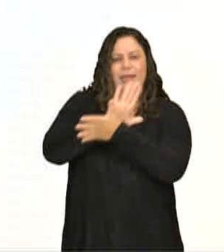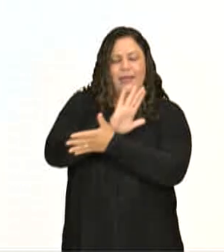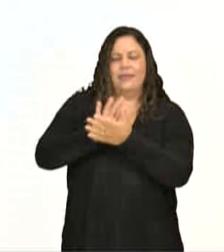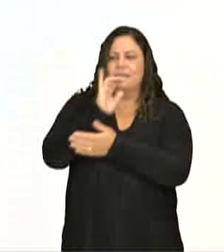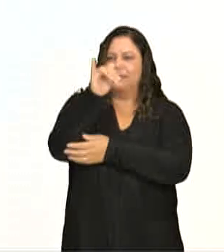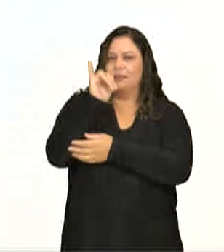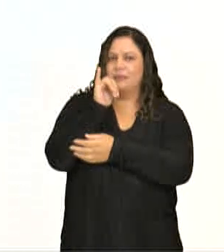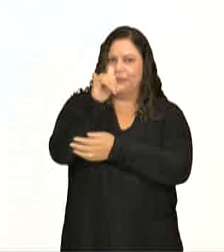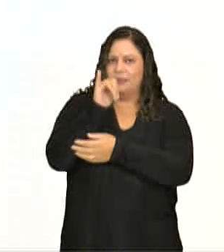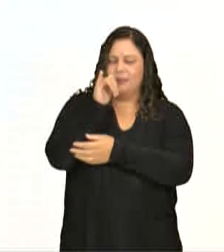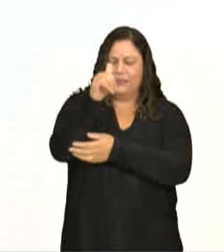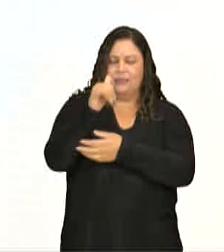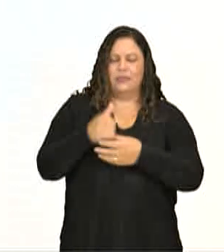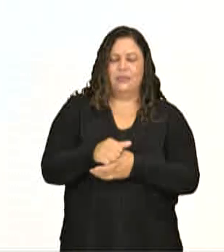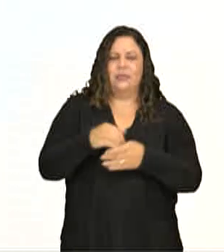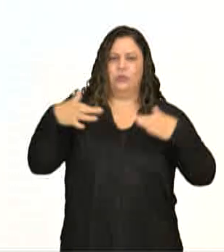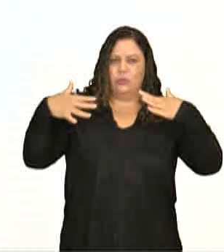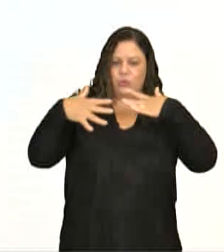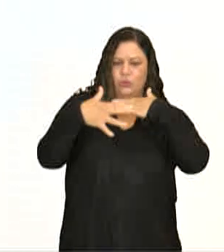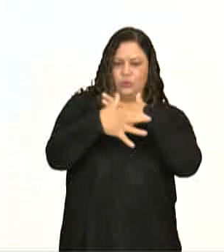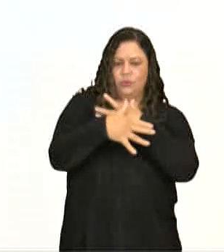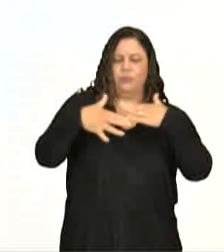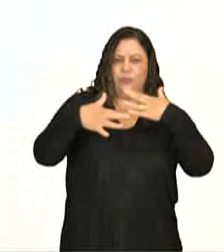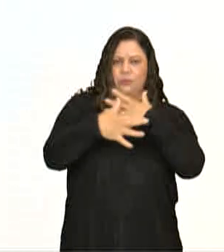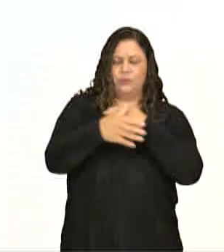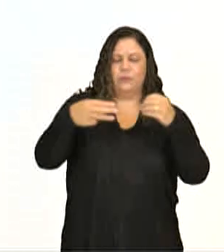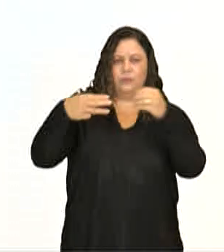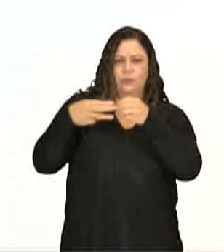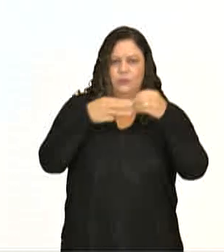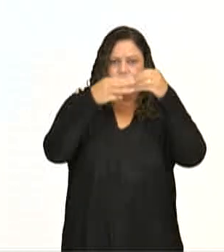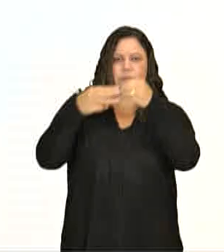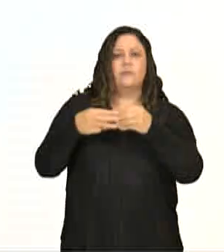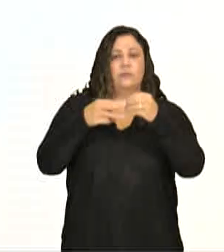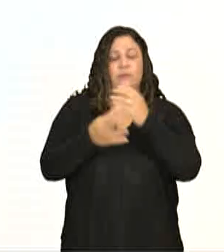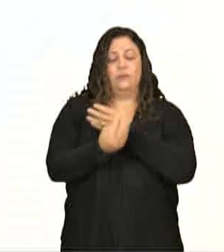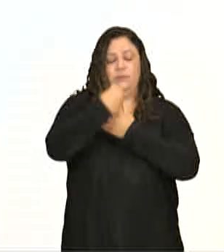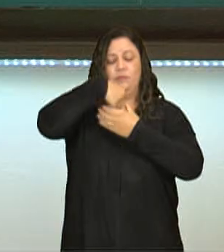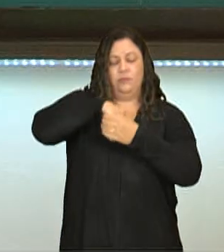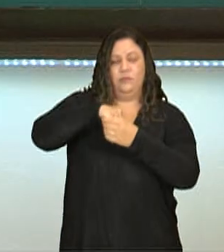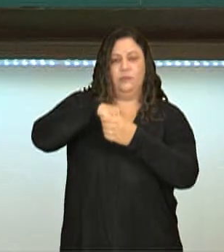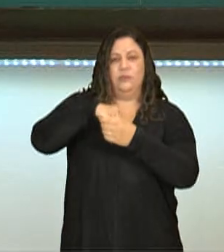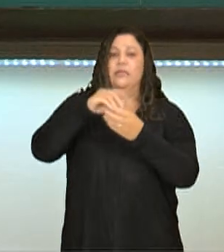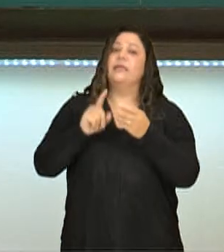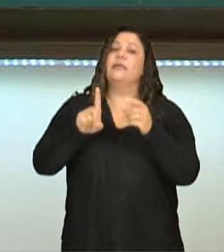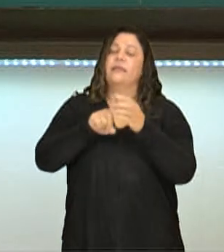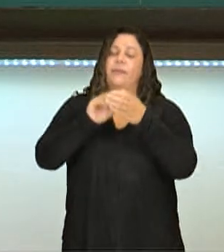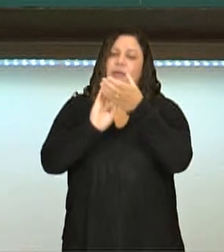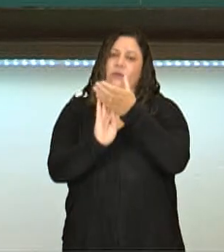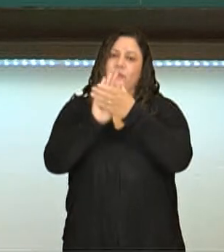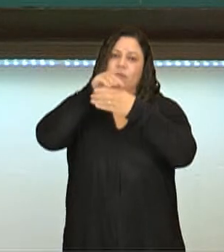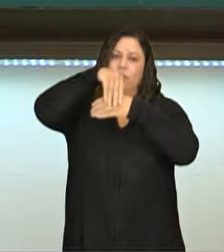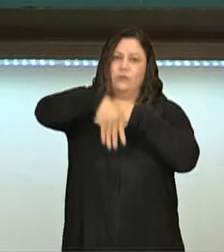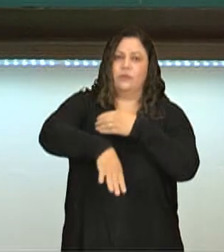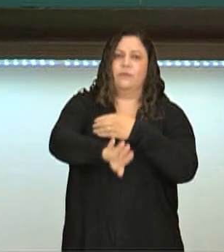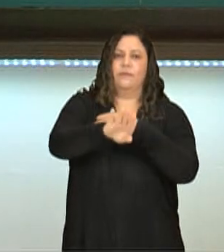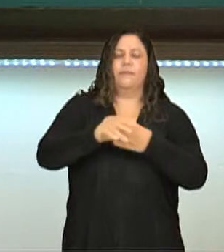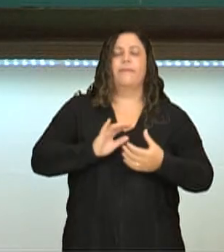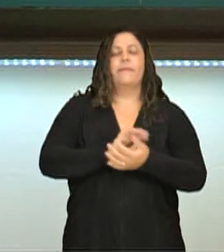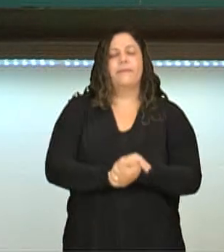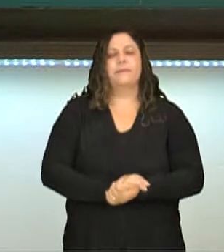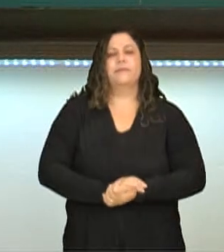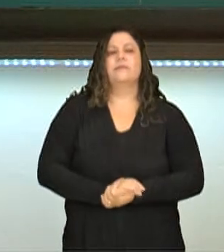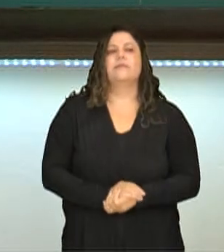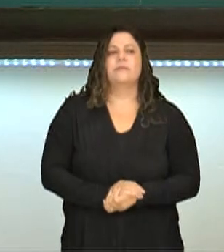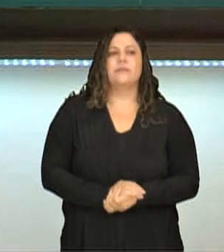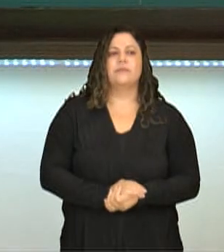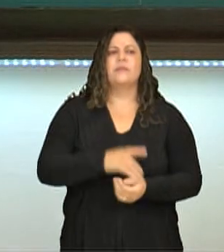bombas, né, façam o seu trabalho de passagem da substância, tanto de dentro para fora, quanto de fora para dentro.